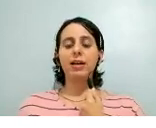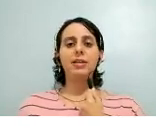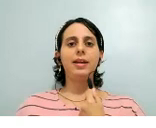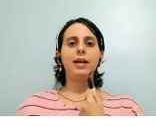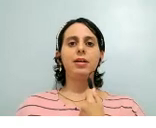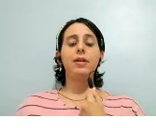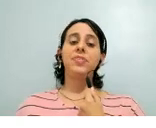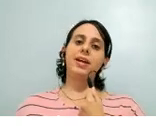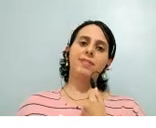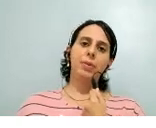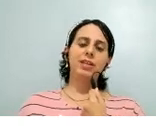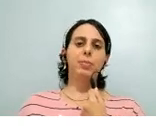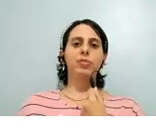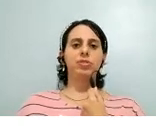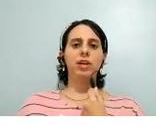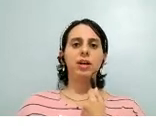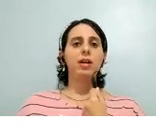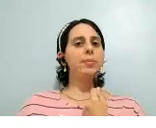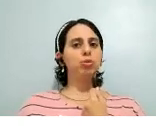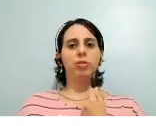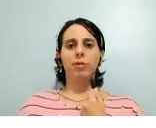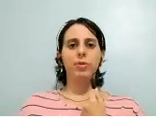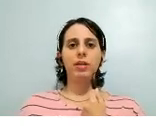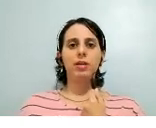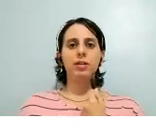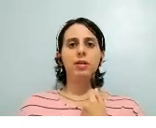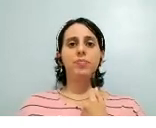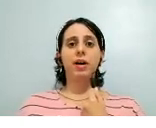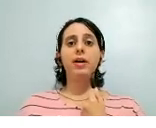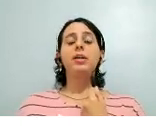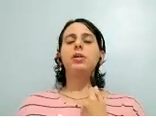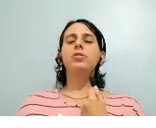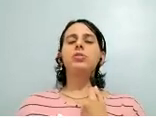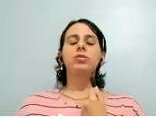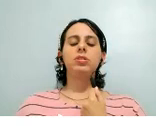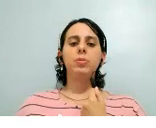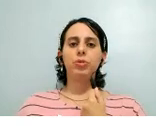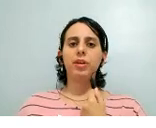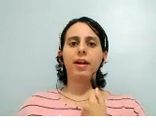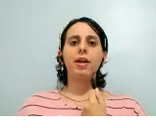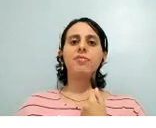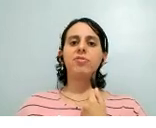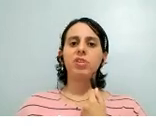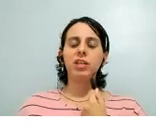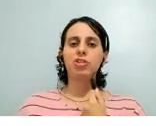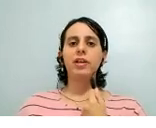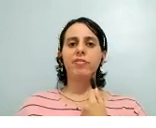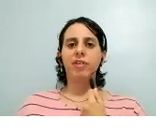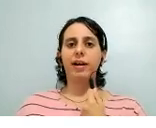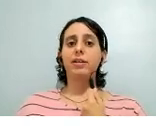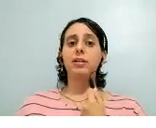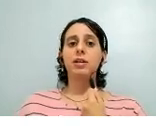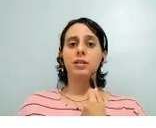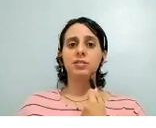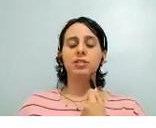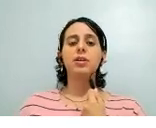vai estar ali nela e ela vai passar para você, para sua família, tá? Então, se puder, evite